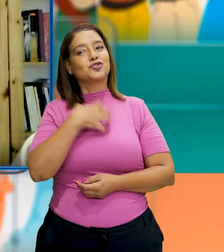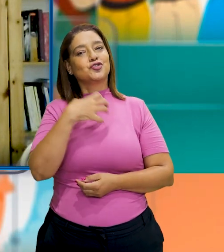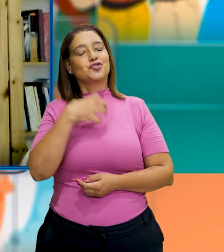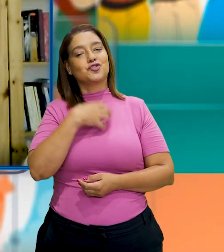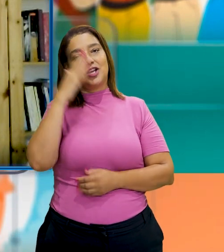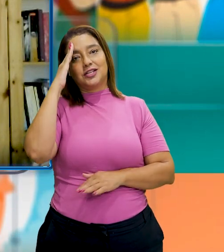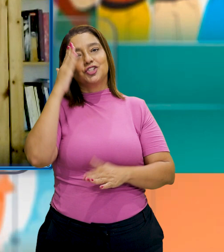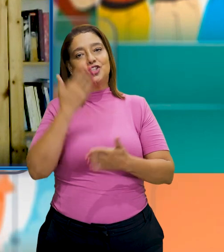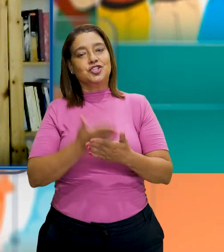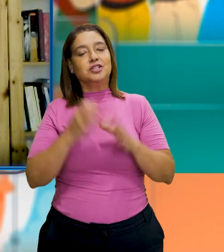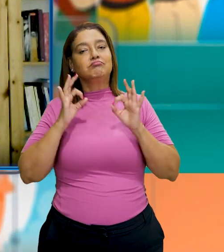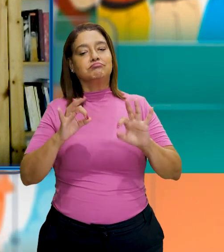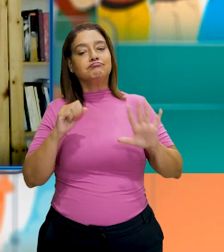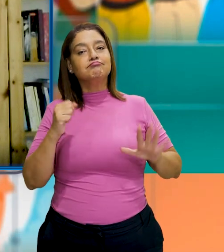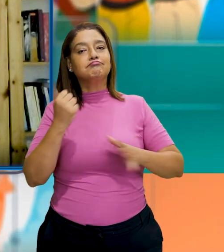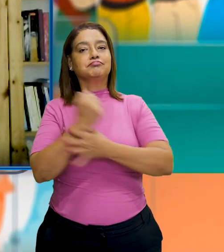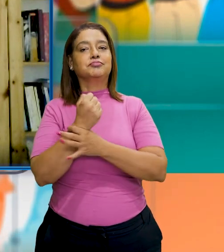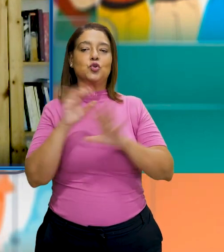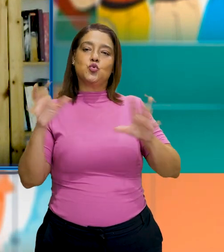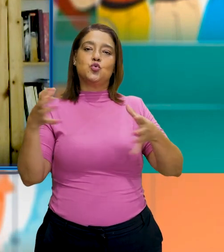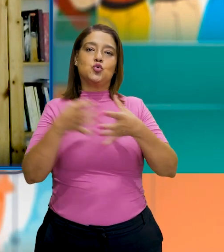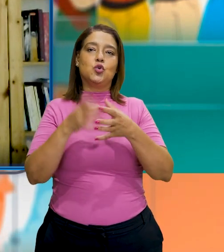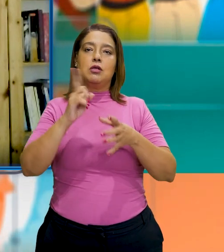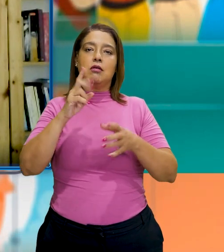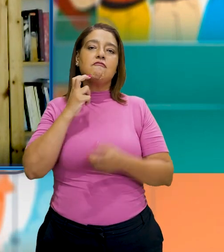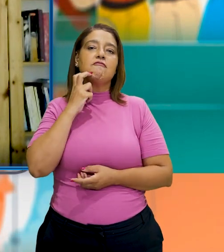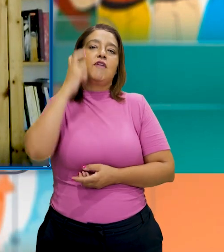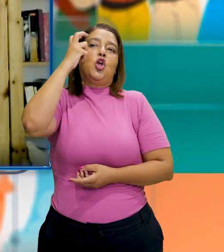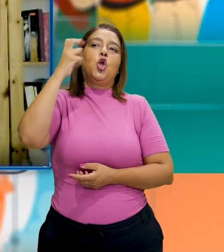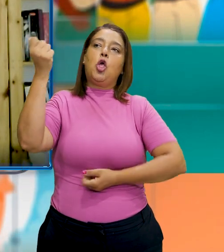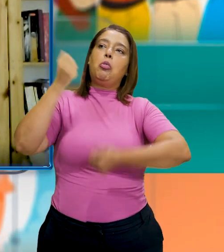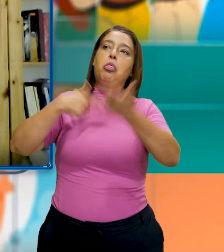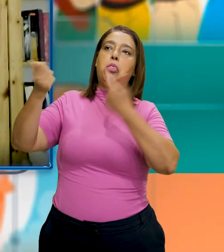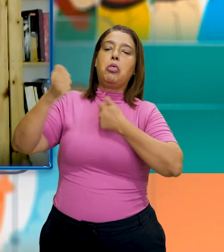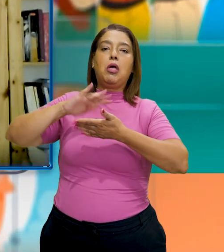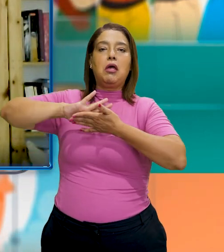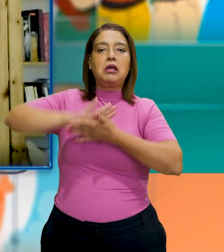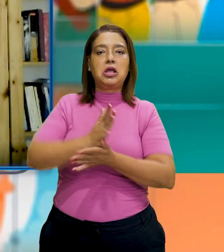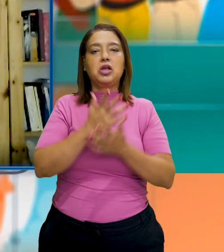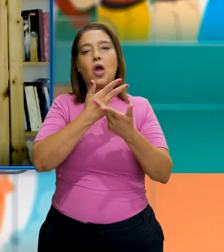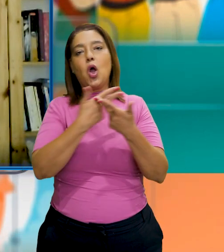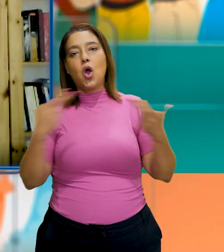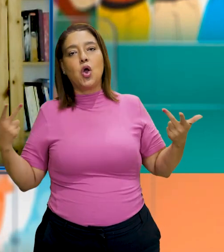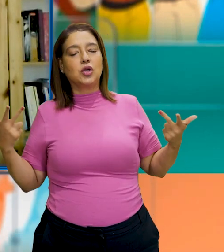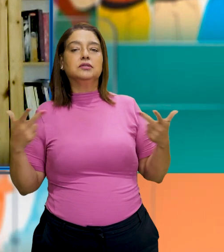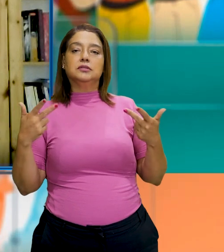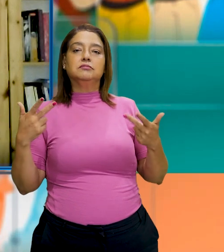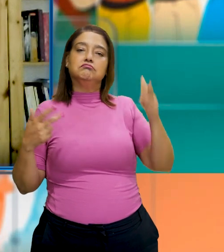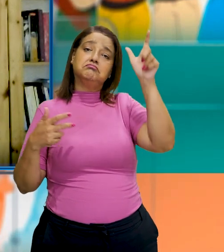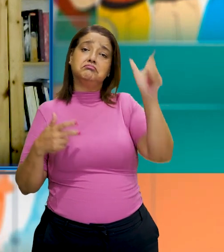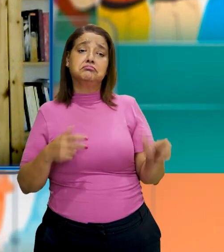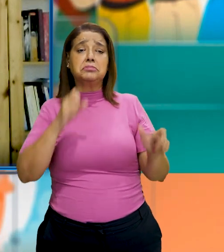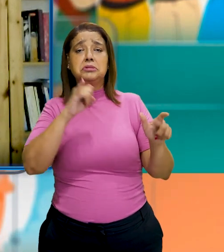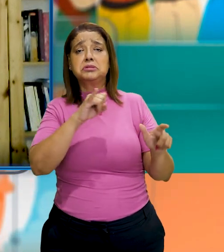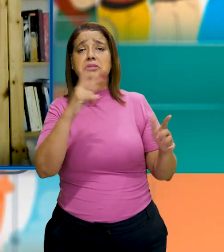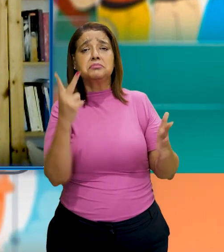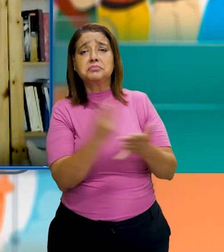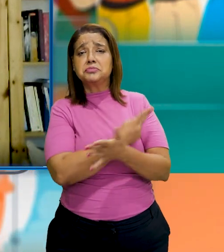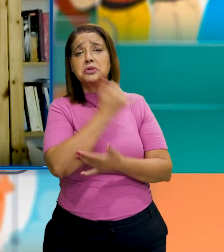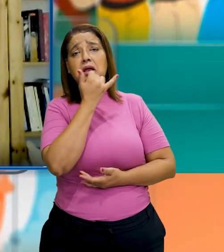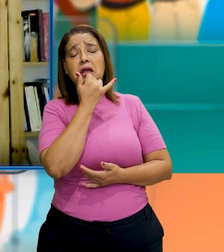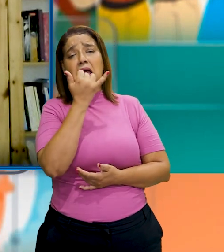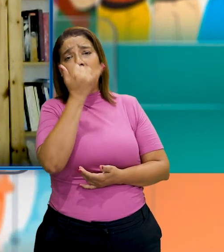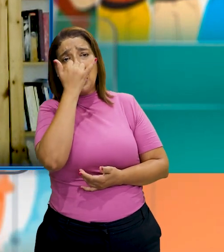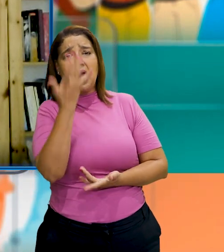uma sensação de confiança de que o grupo não vai envergonhar, rejeitar ou punir alguém